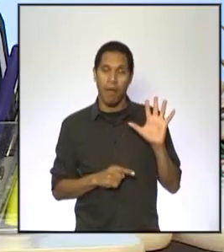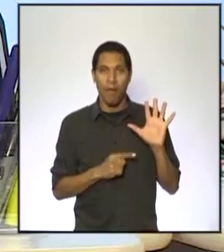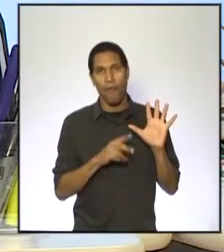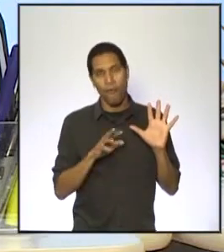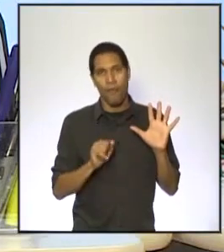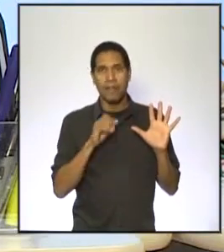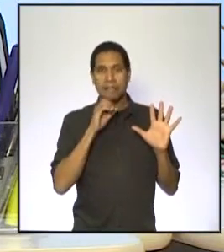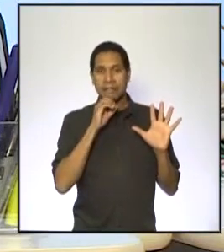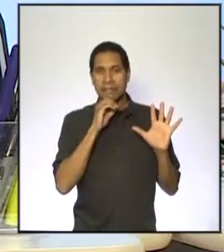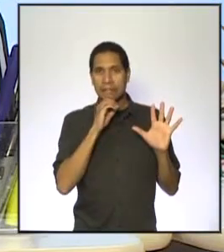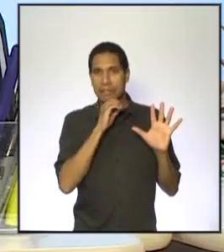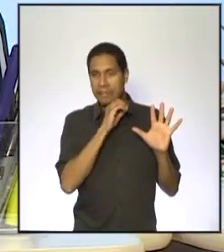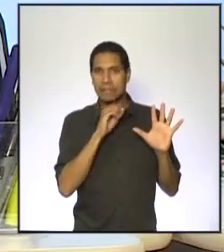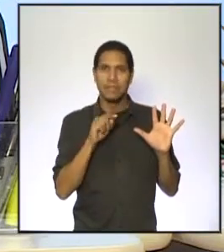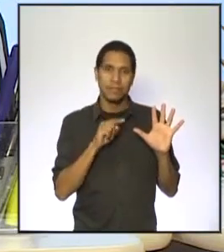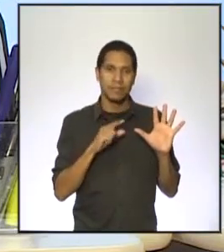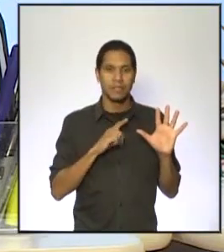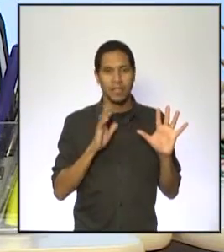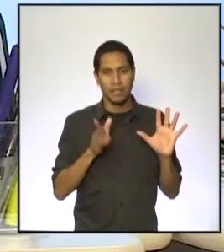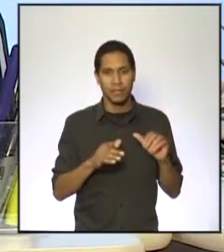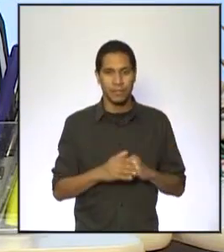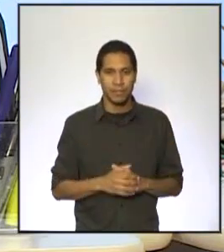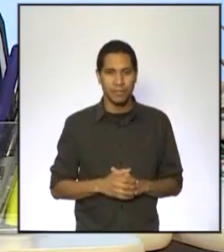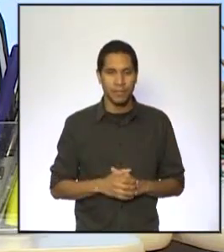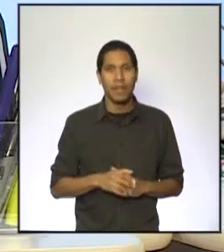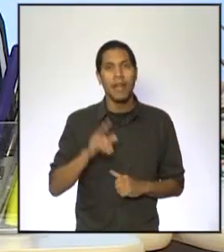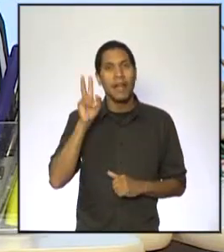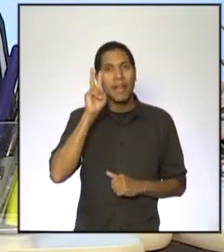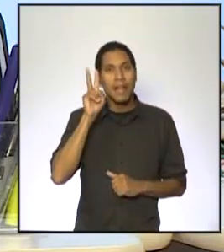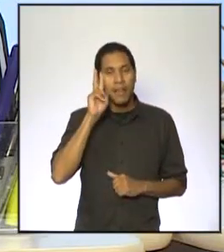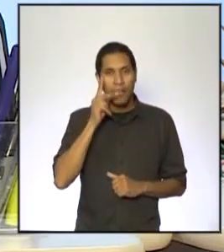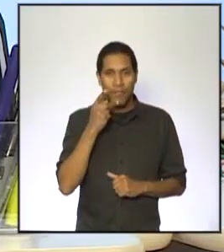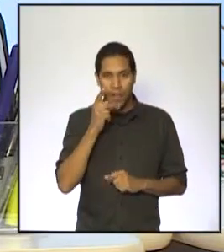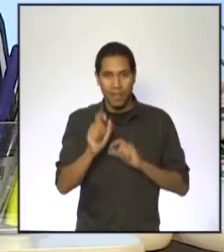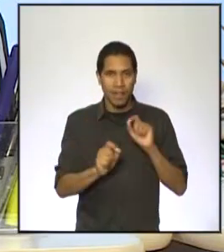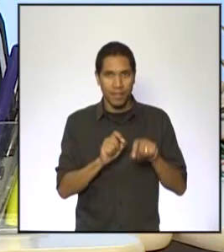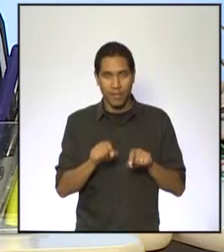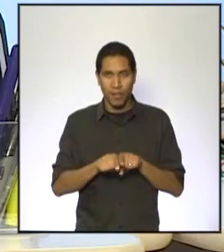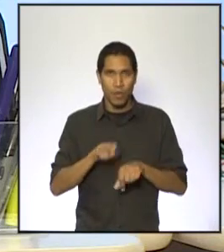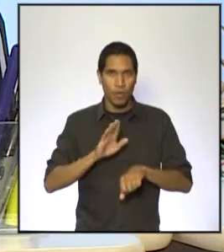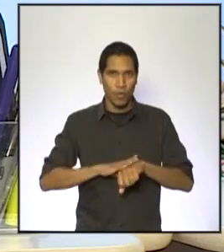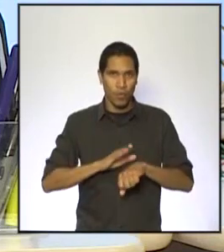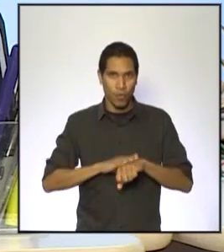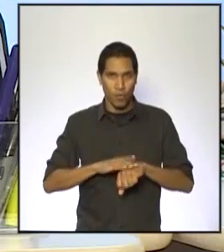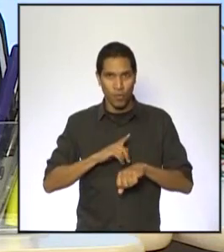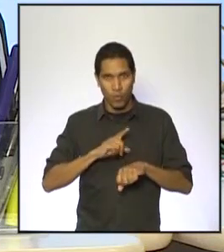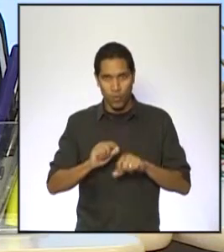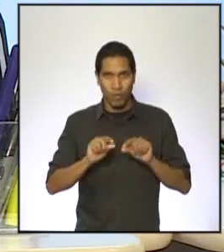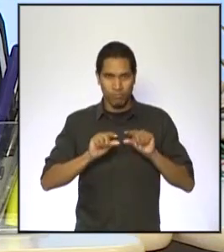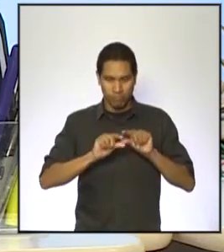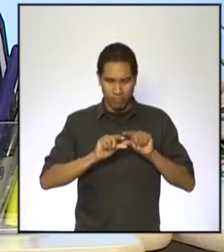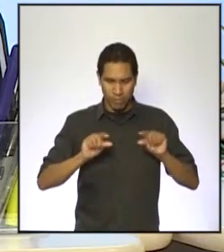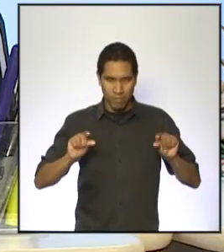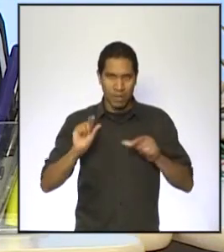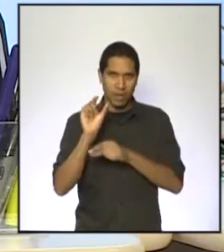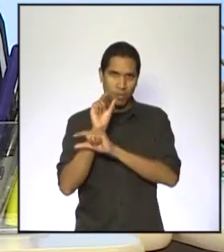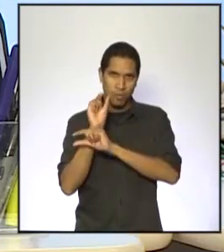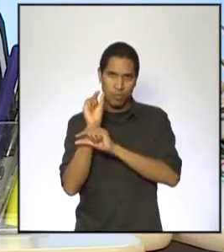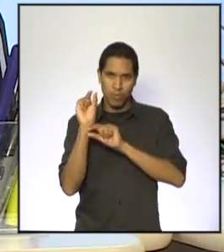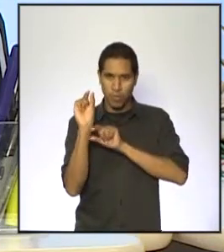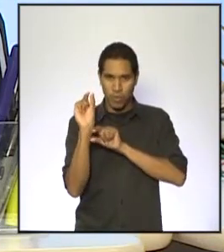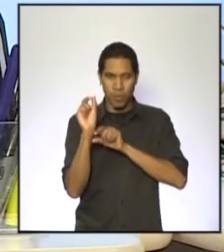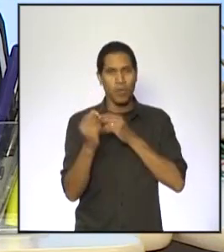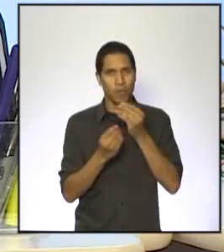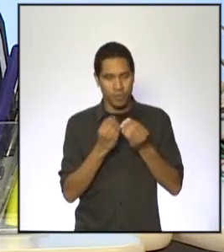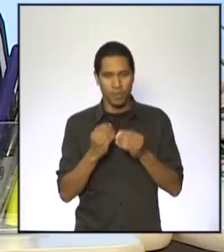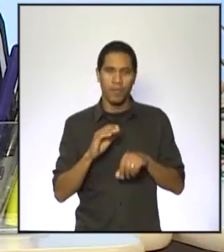secando. Vocês lembram que eu falei que eu cortei um pedacinho aqui, que é um suporte para a gente encaixar a mão? Então, agora